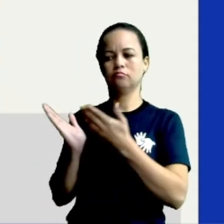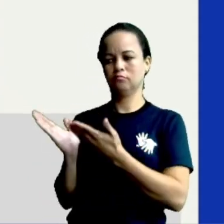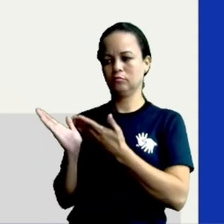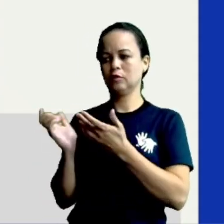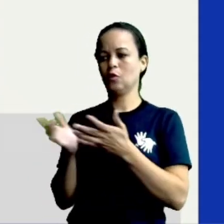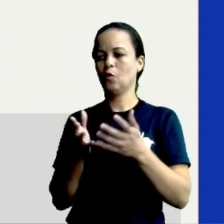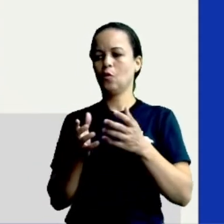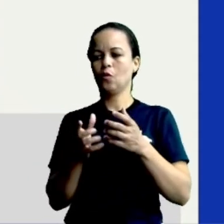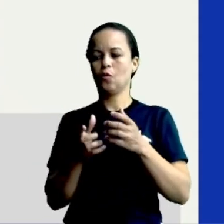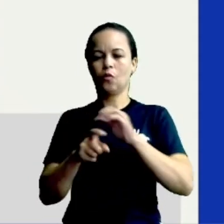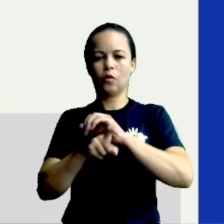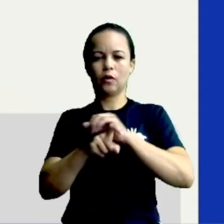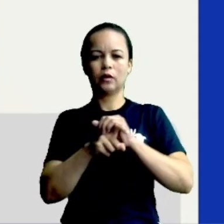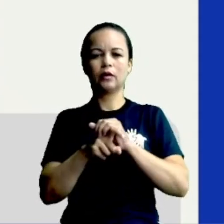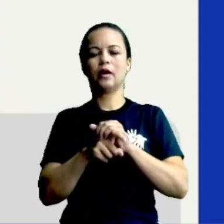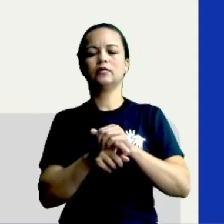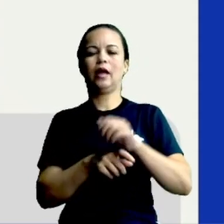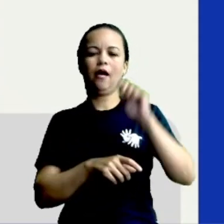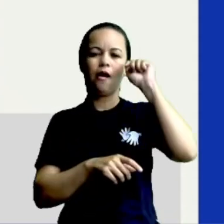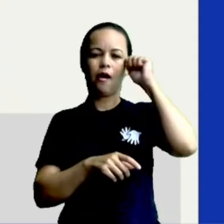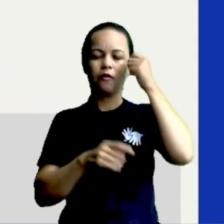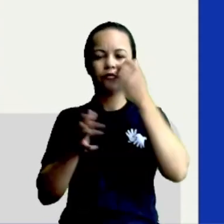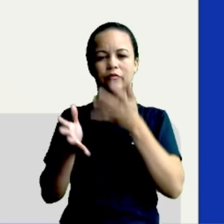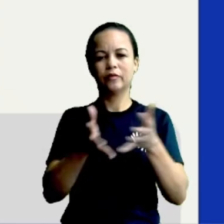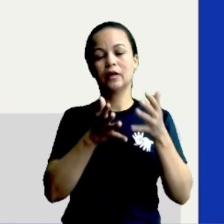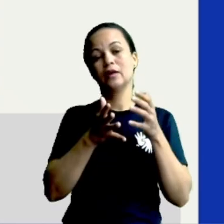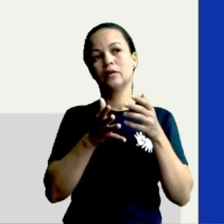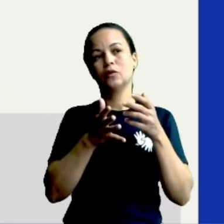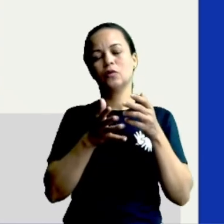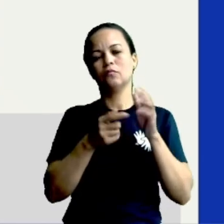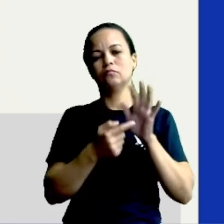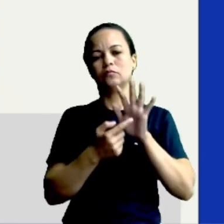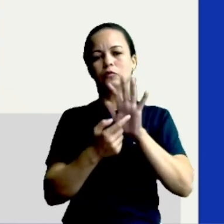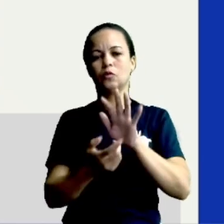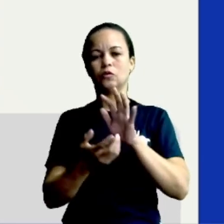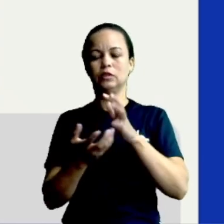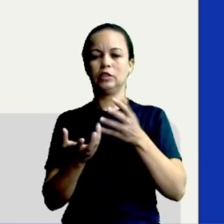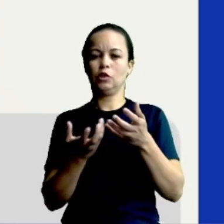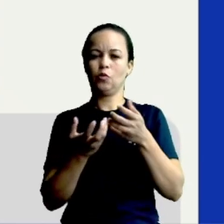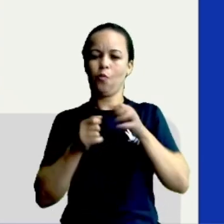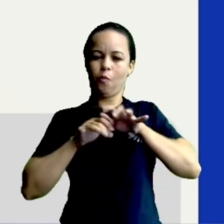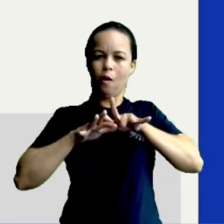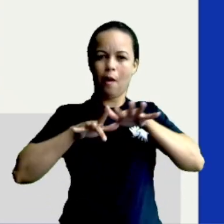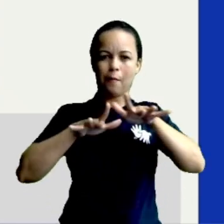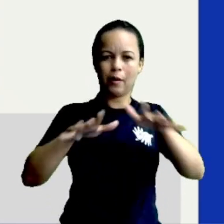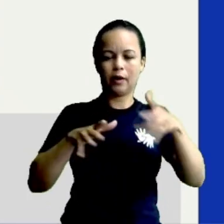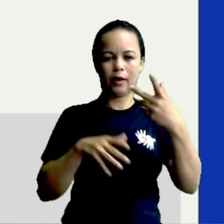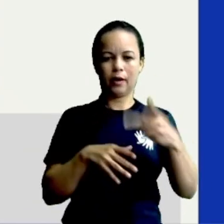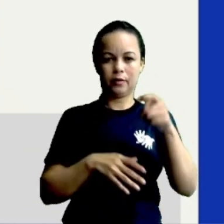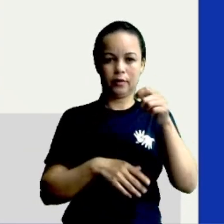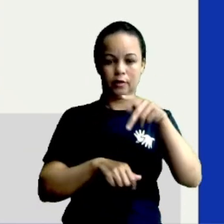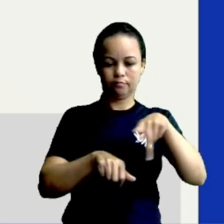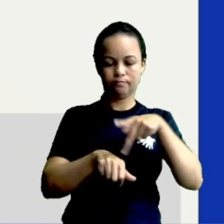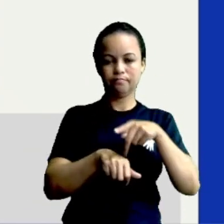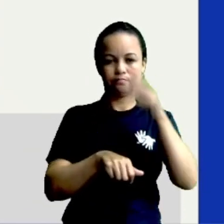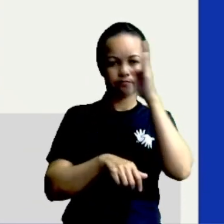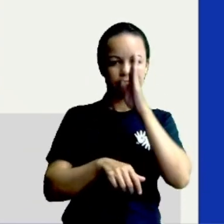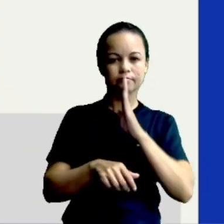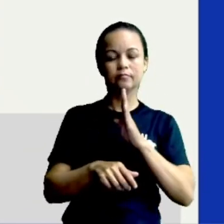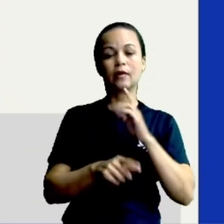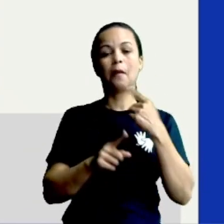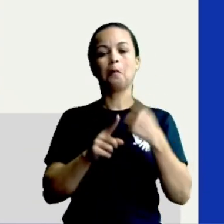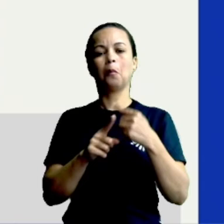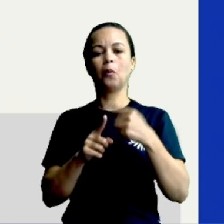gigante africano, ou a acantina. Ele se tornou uma praga aqui no nosso país, porque ele é uma